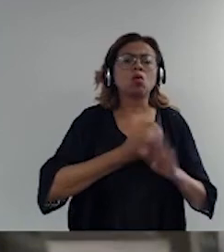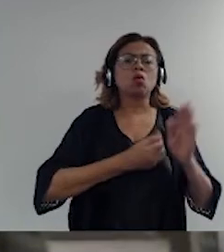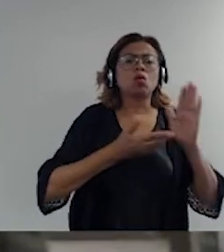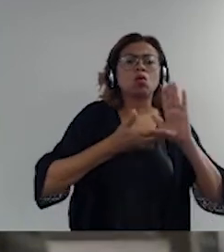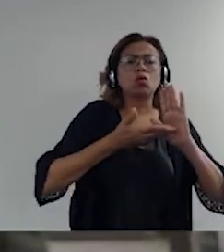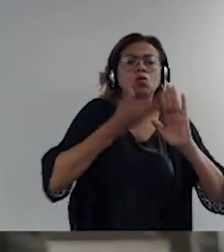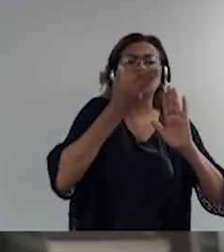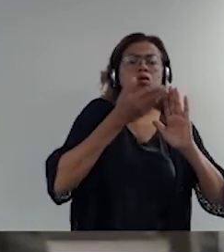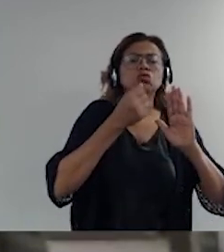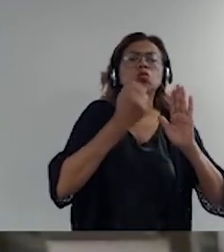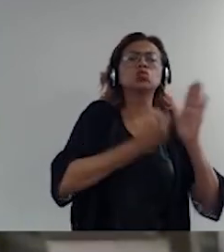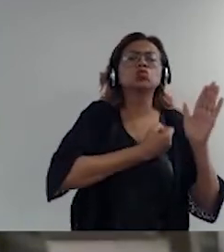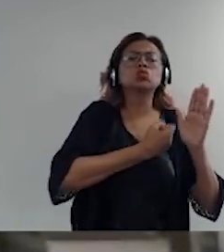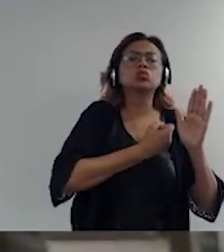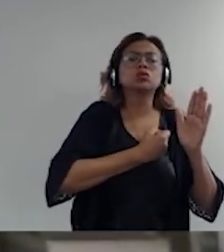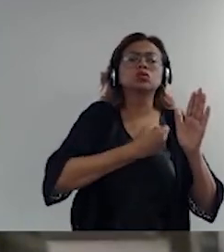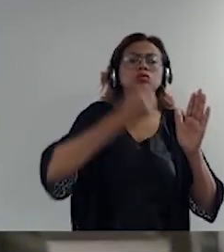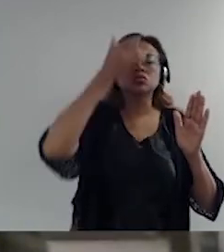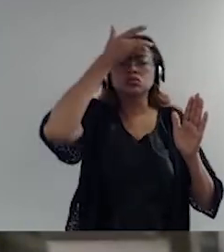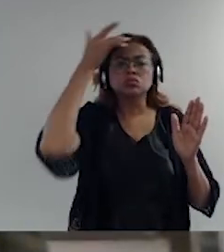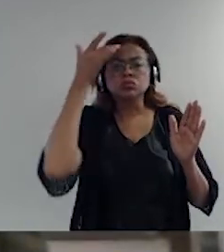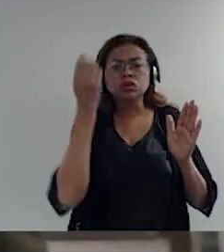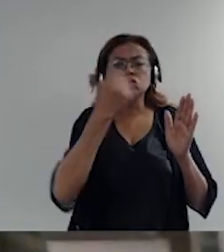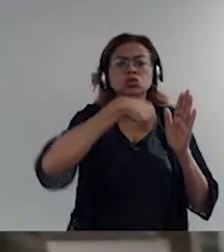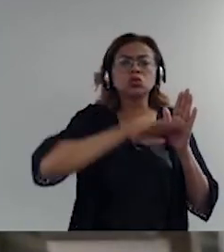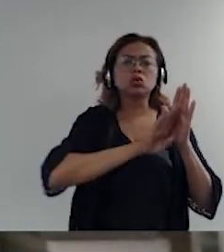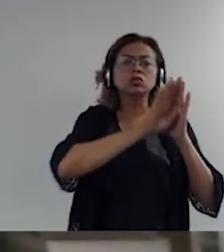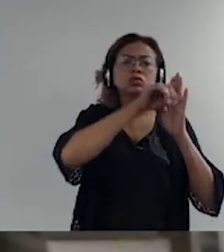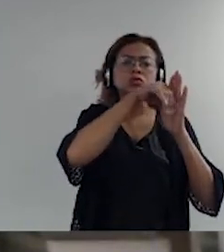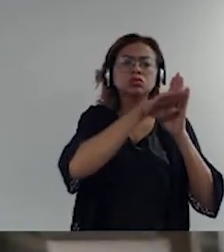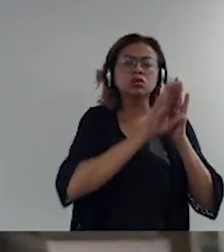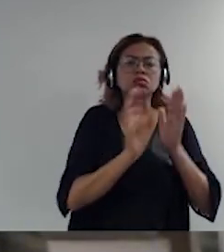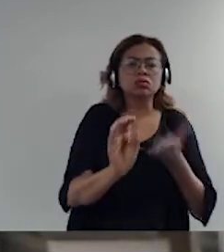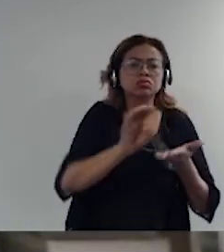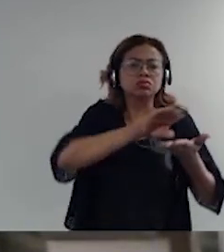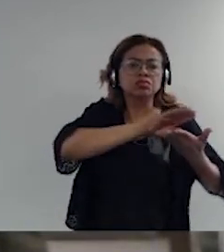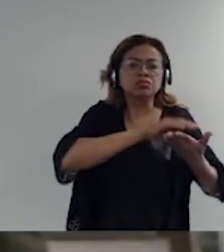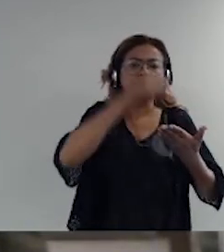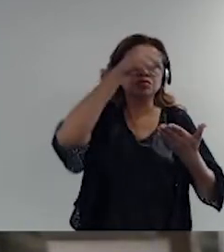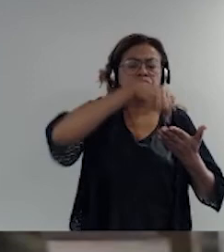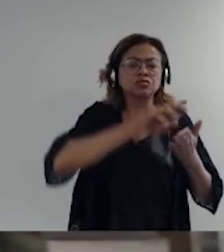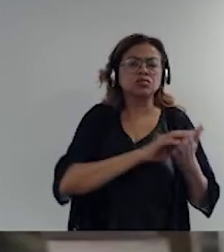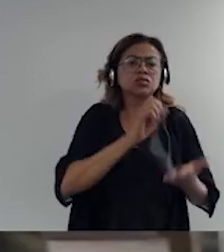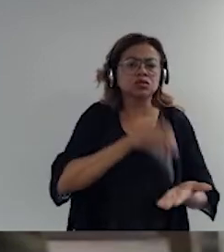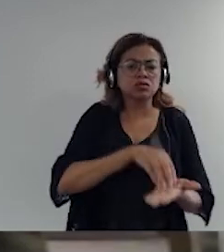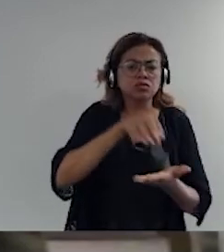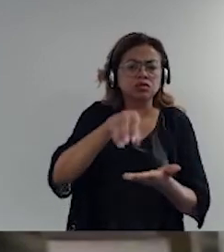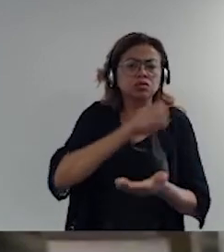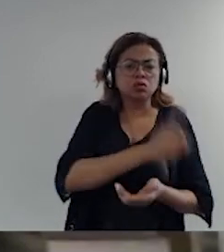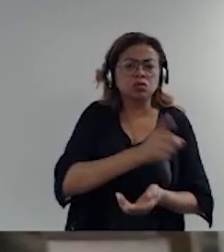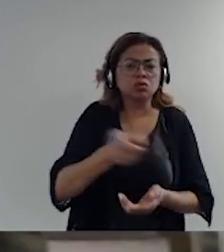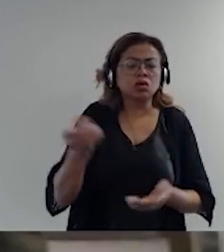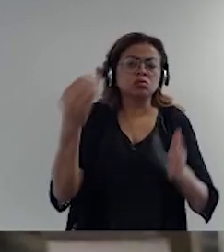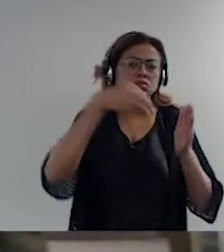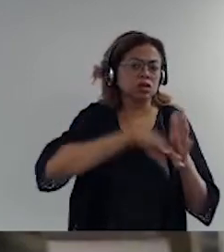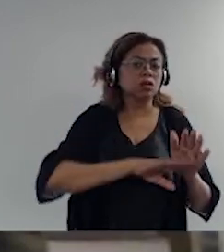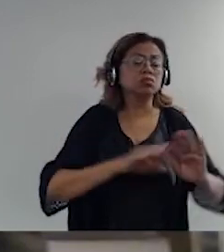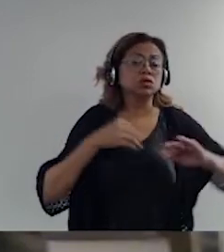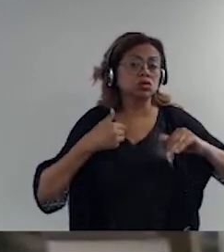de investidores na Bolsa. São dados extremamente encorajadores, que nos levam a concluir. Eu acho que nós estamos